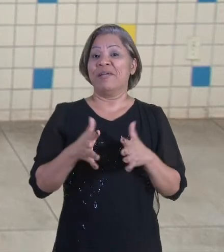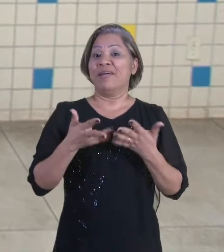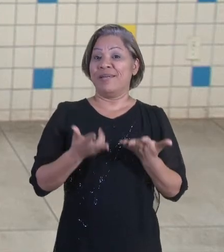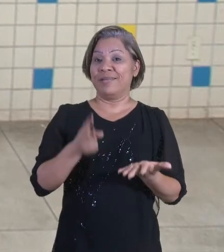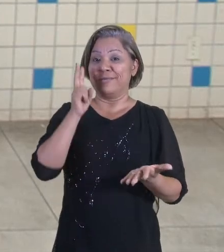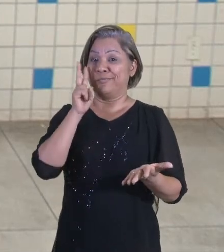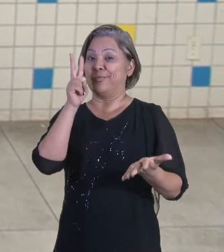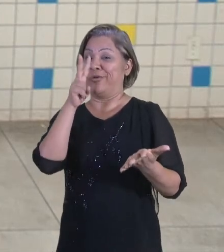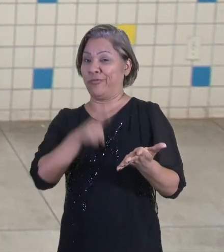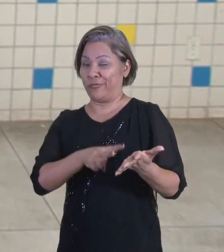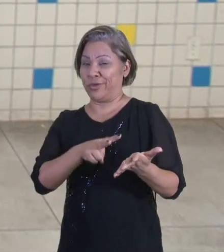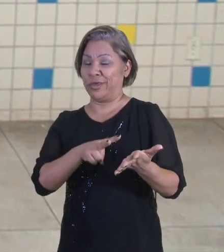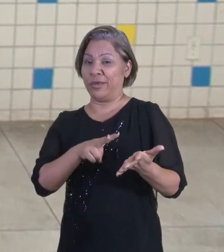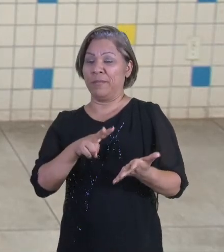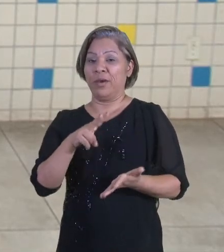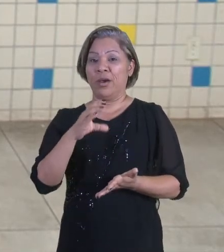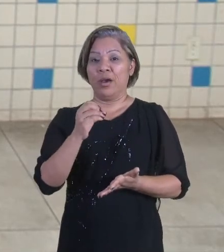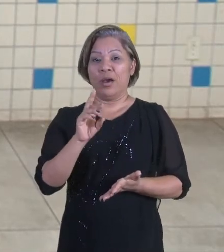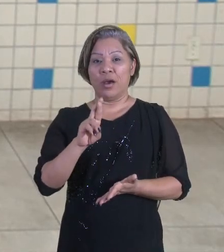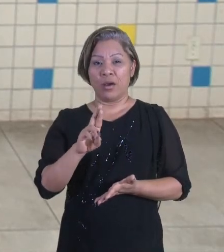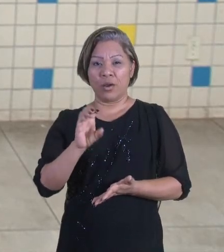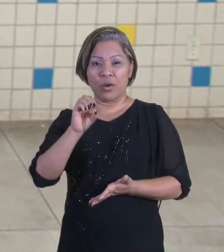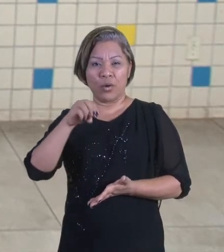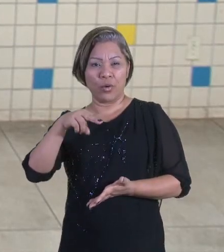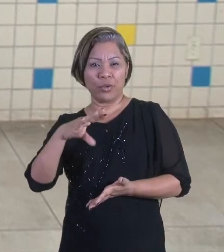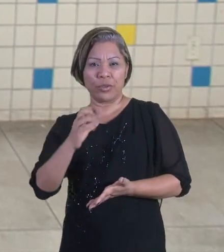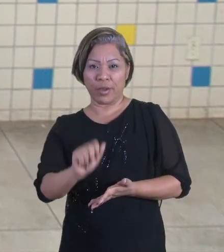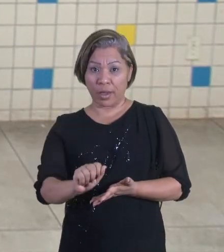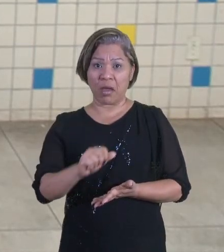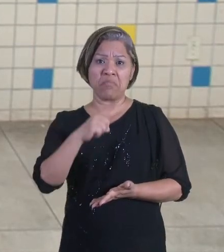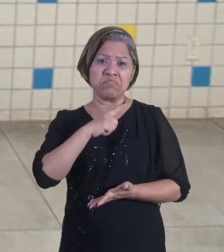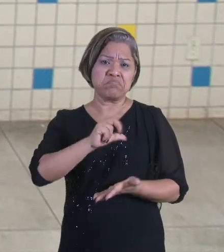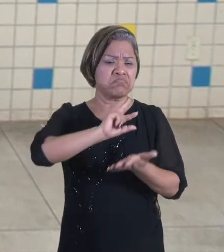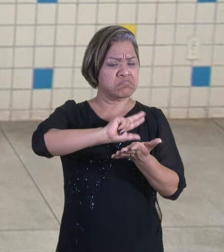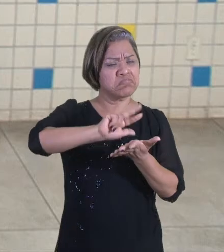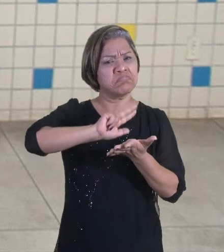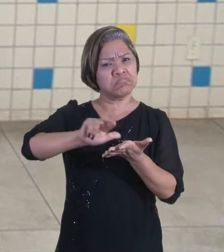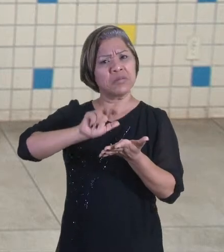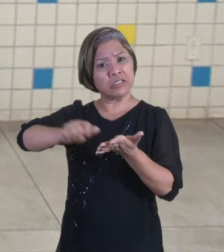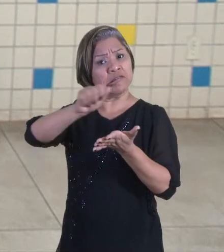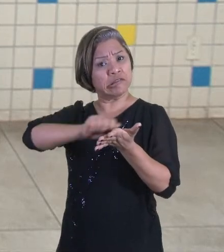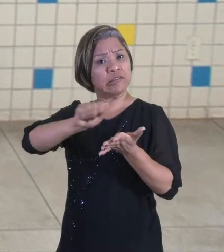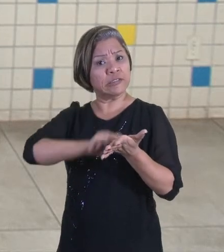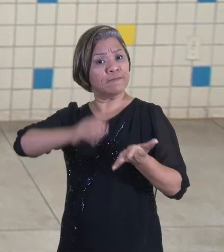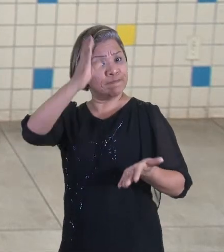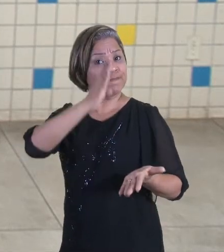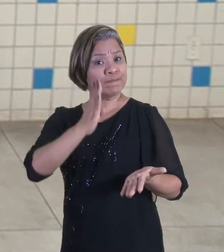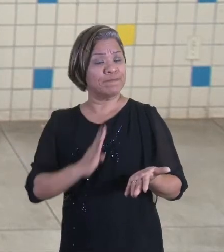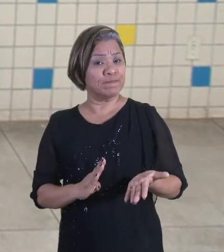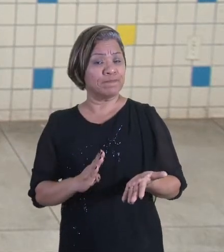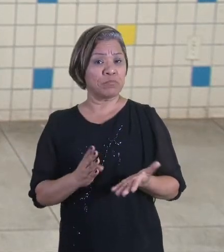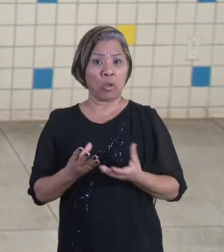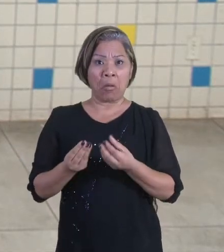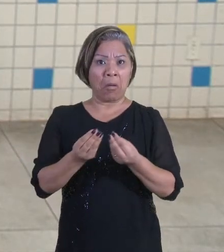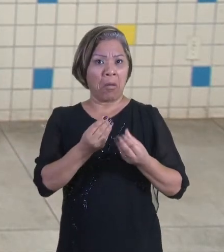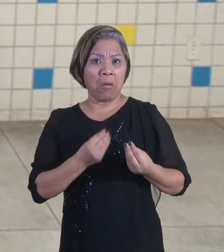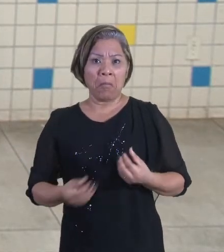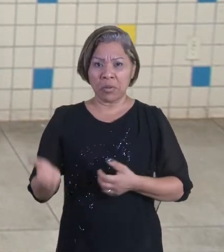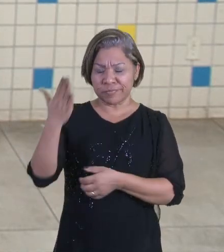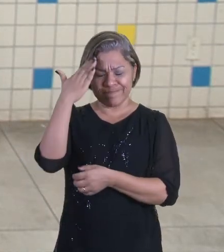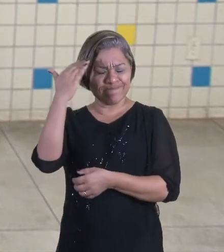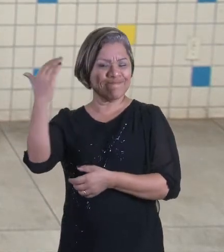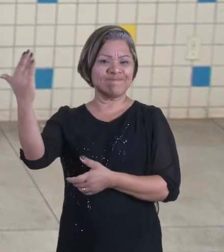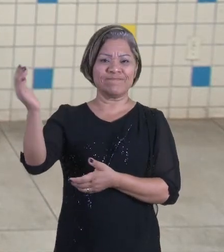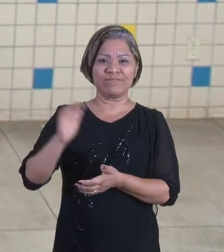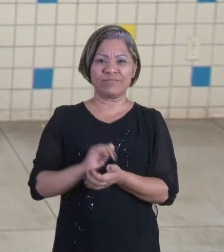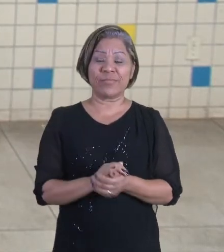a crônica, nós temos várias pessoas que escrevem crônicas no Brasil, né? Muitos bem famosos. E